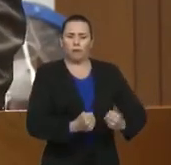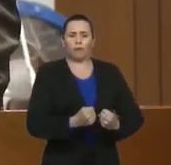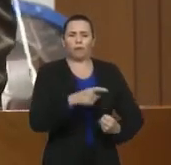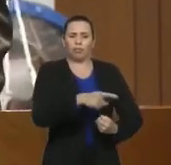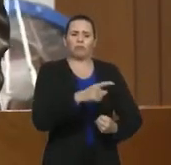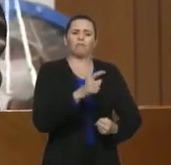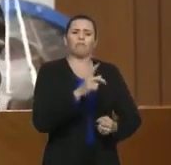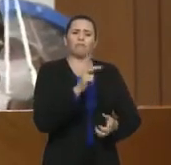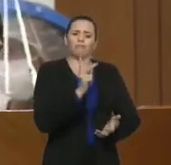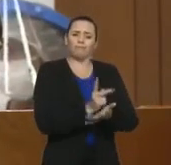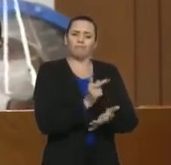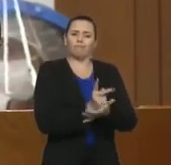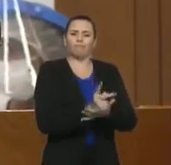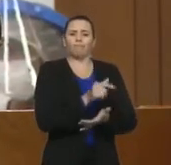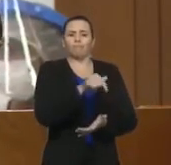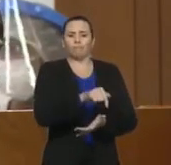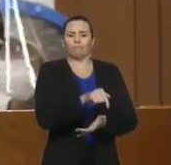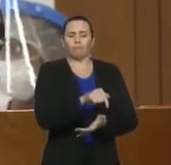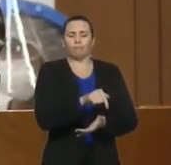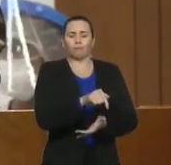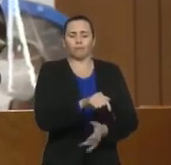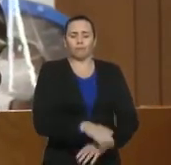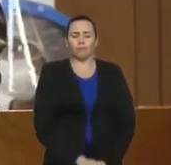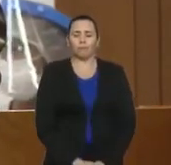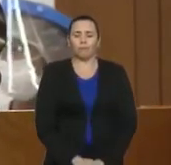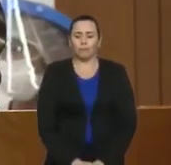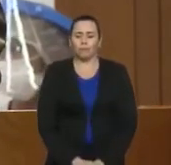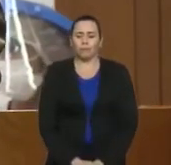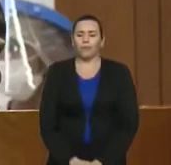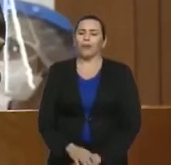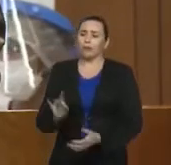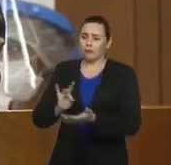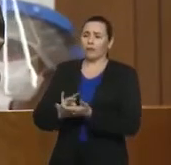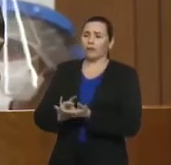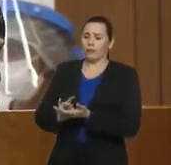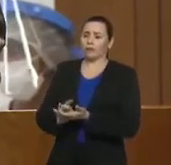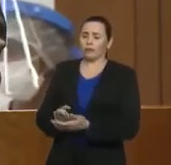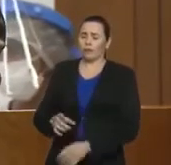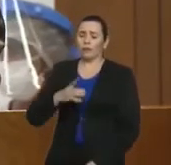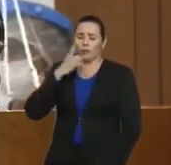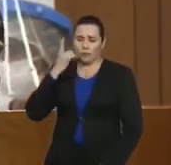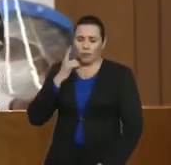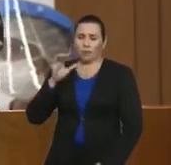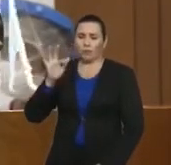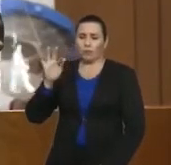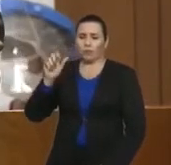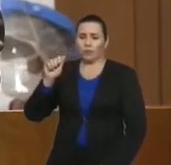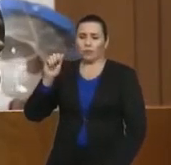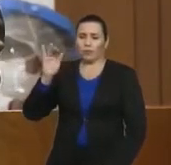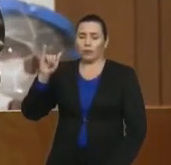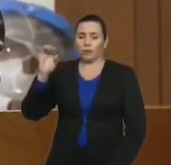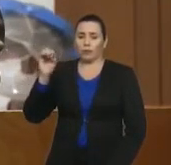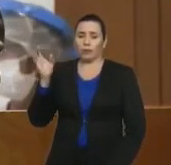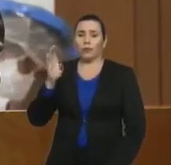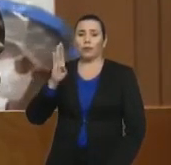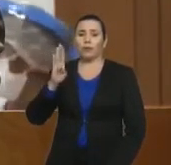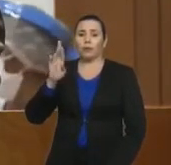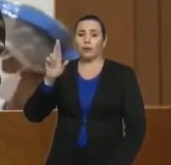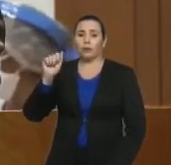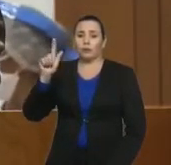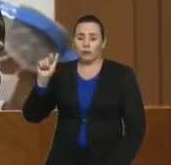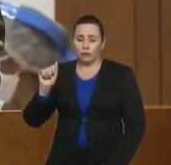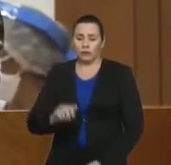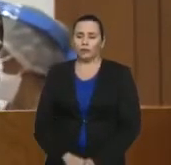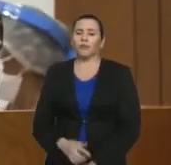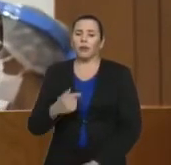E, realmente, essa situação, da forma que Vossa Excelência está colocando, é o que tem que ser feito, né? Então, eu também vou